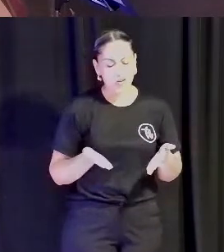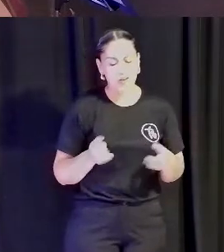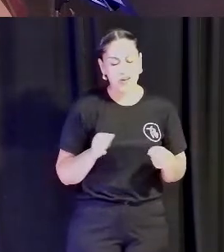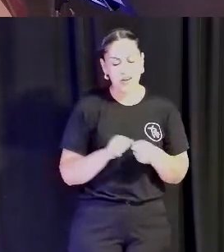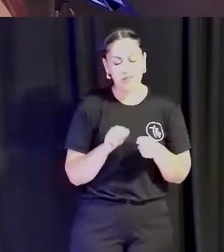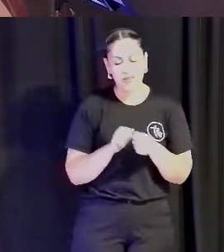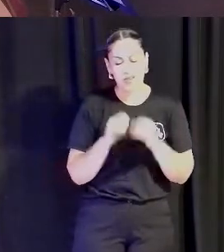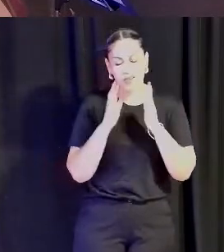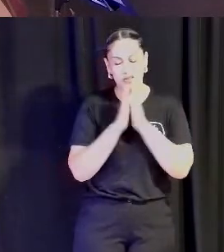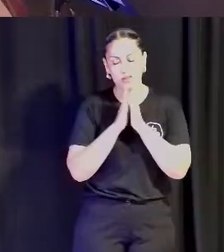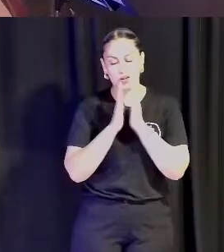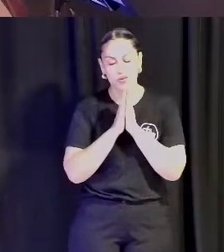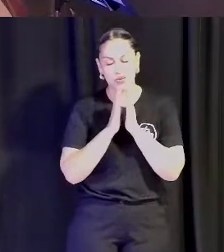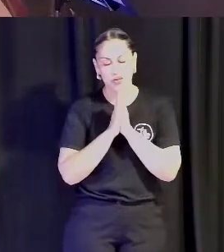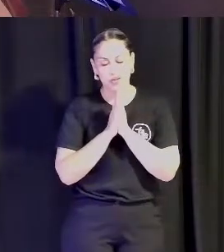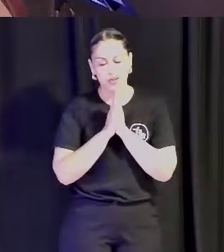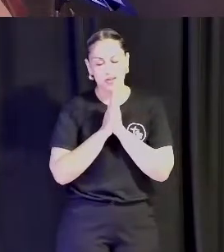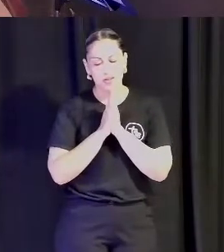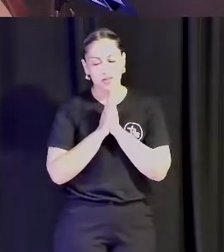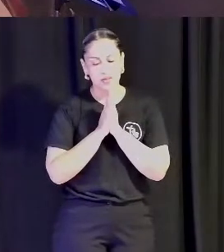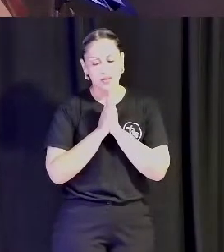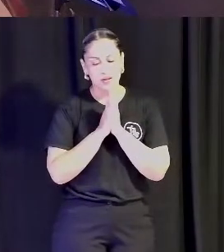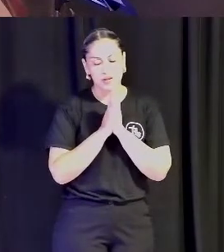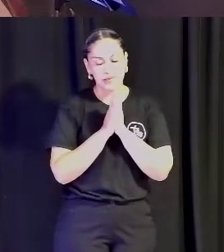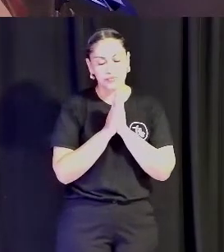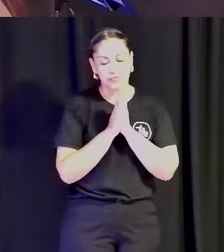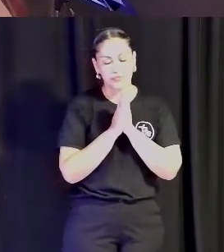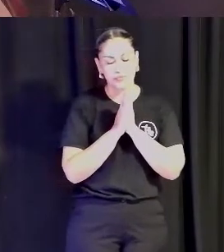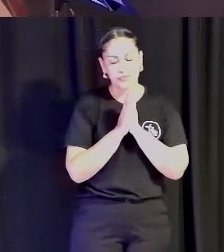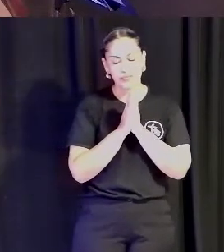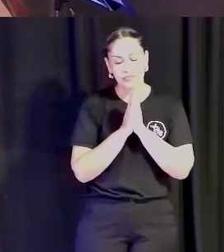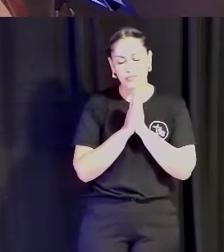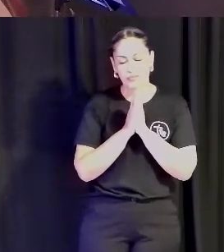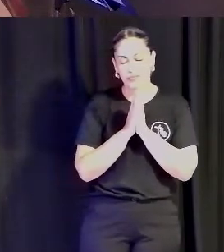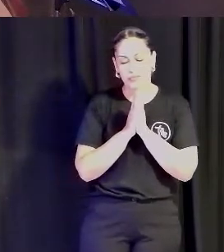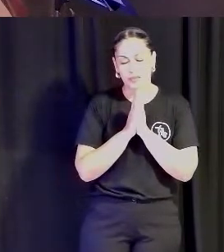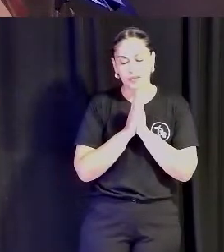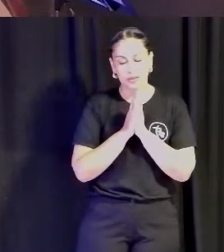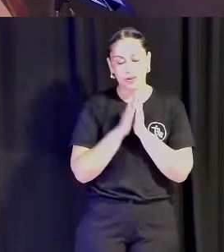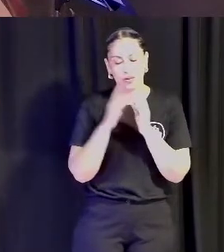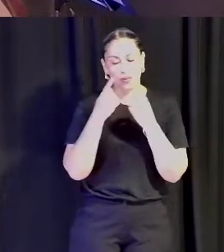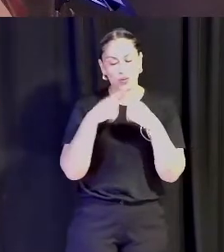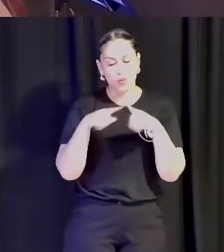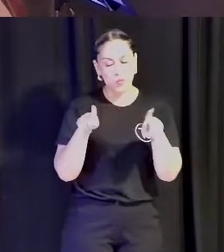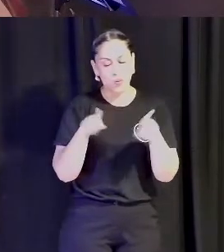esta: eu sou grato por tudo